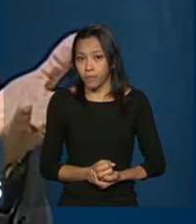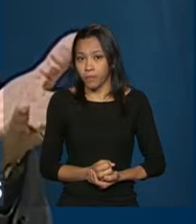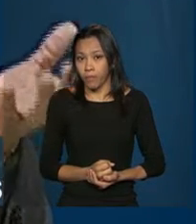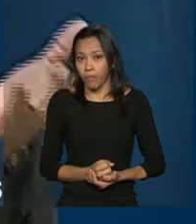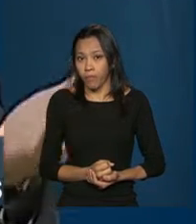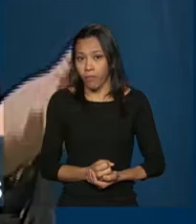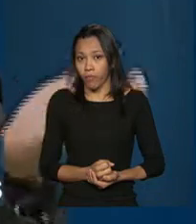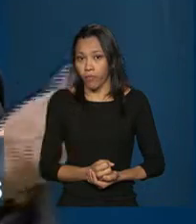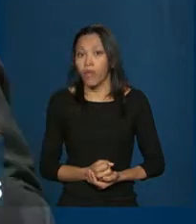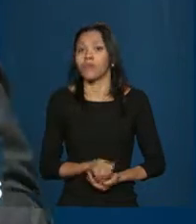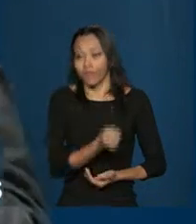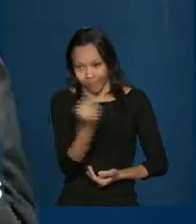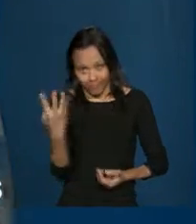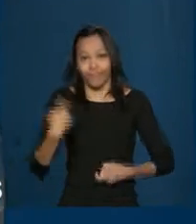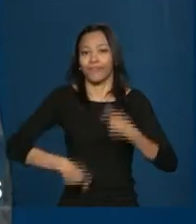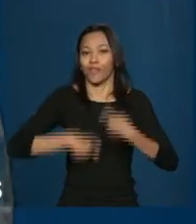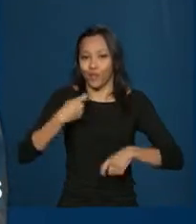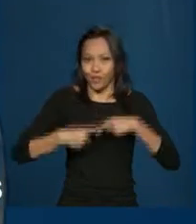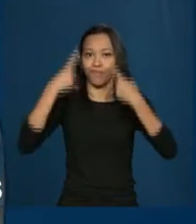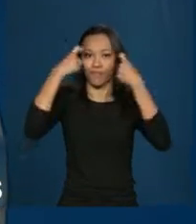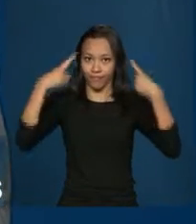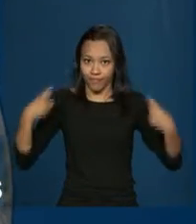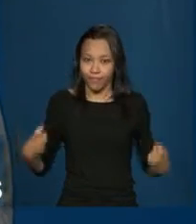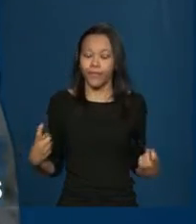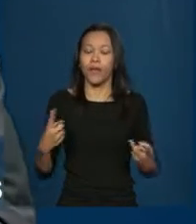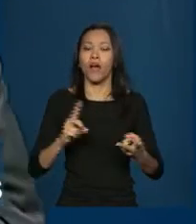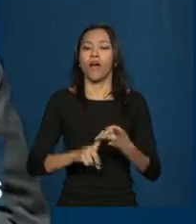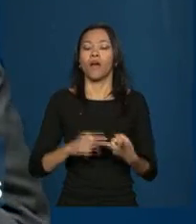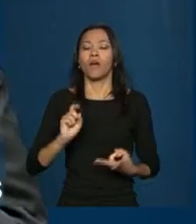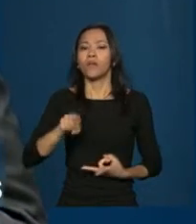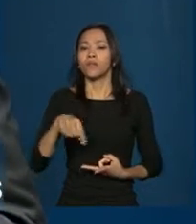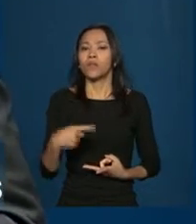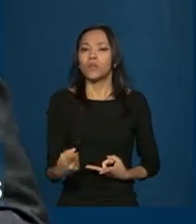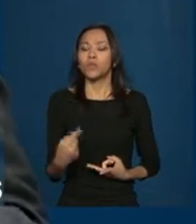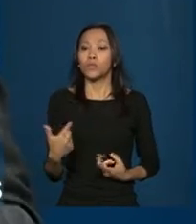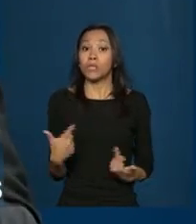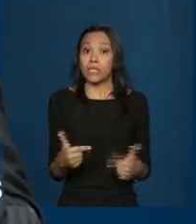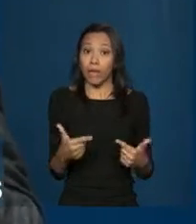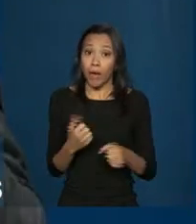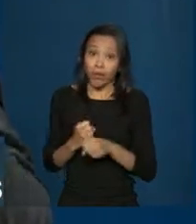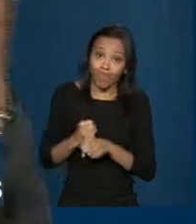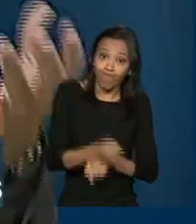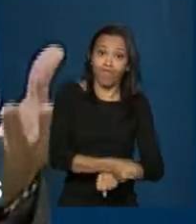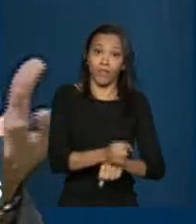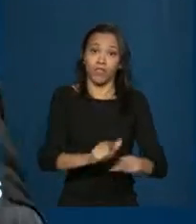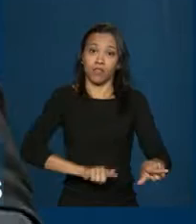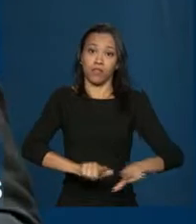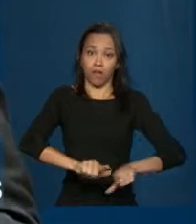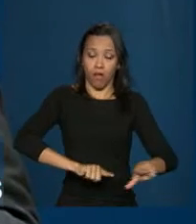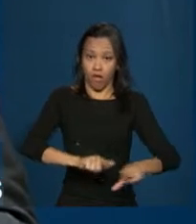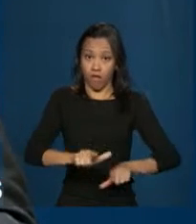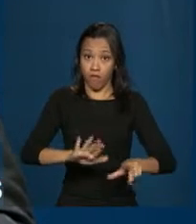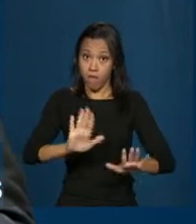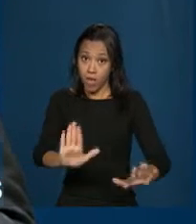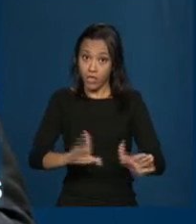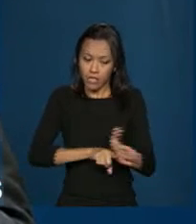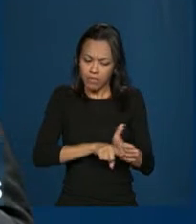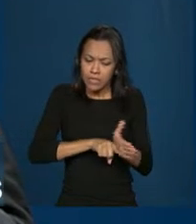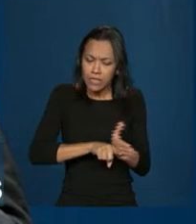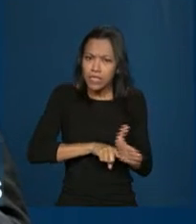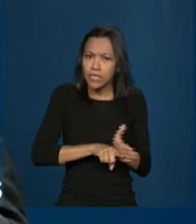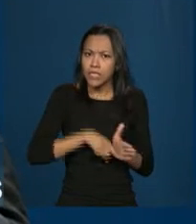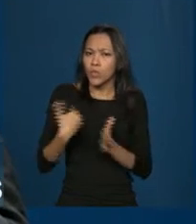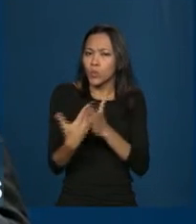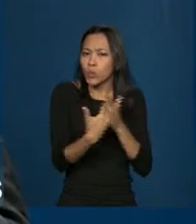vão para exploração sexual, exploração do tipo de trabalho escravo. Mas os